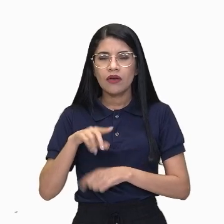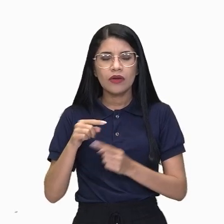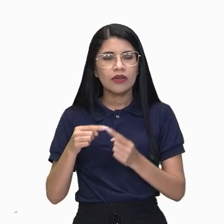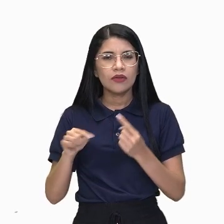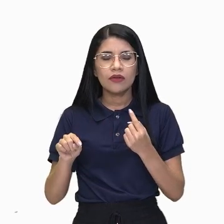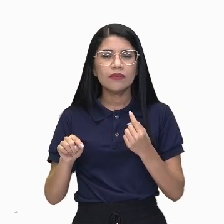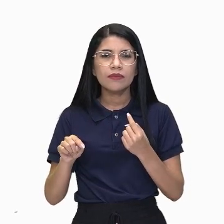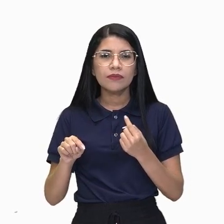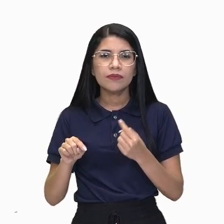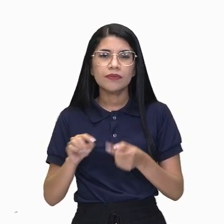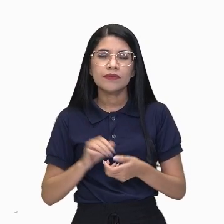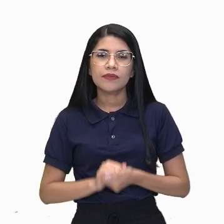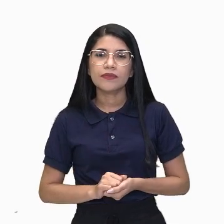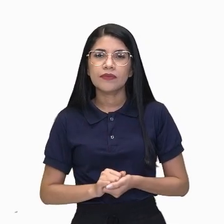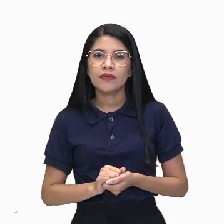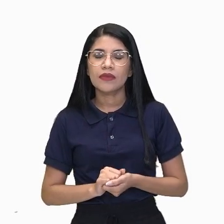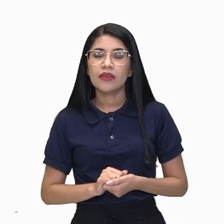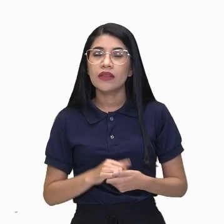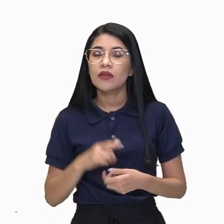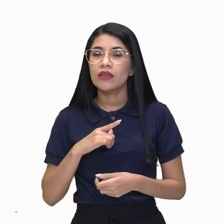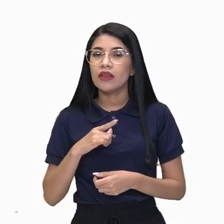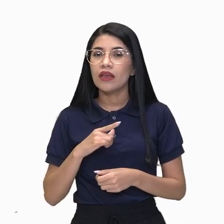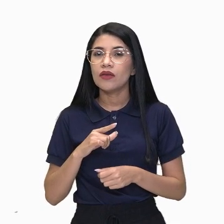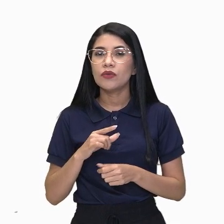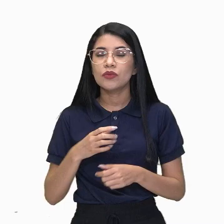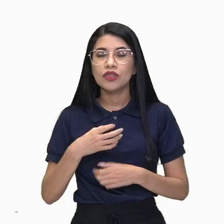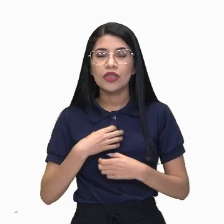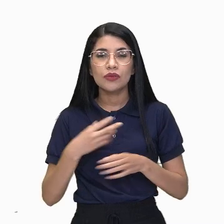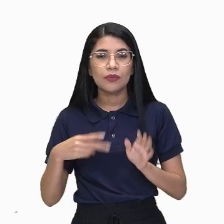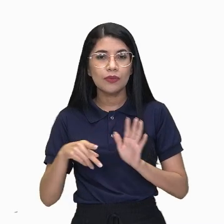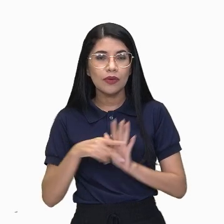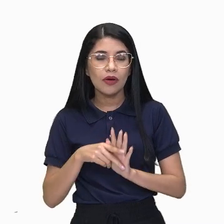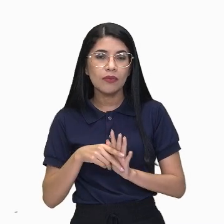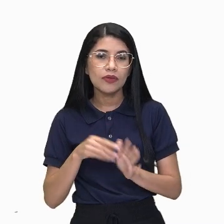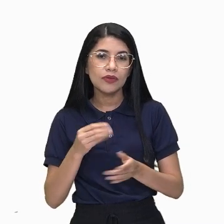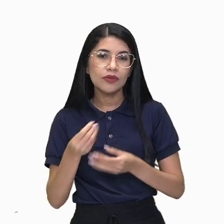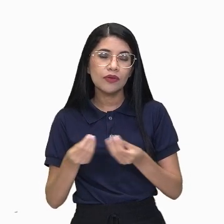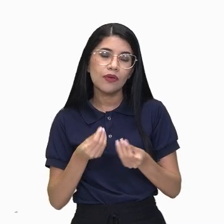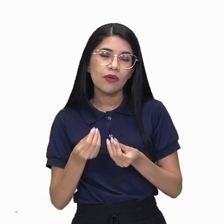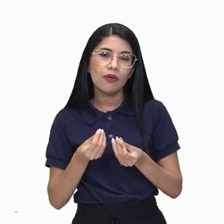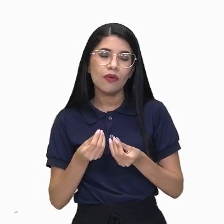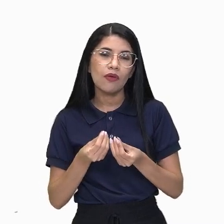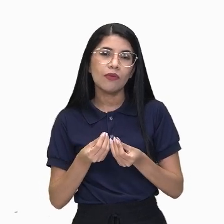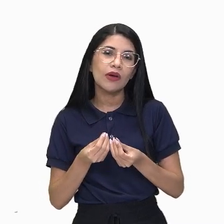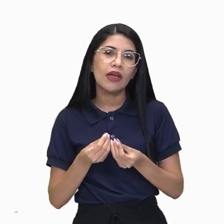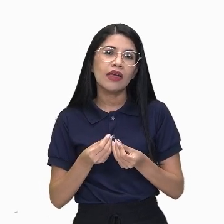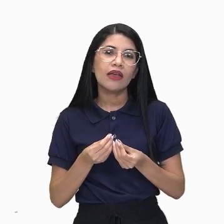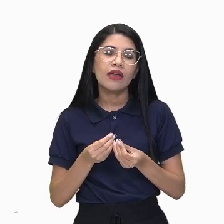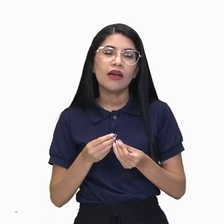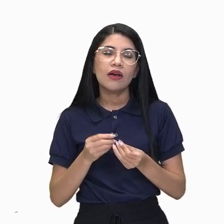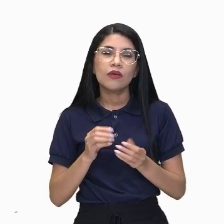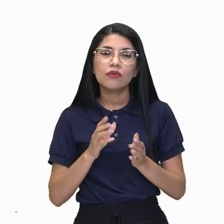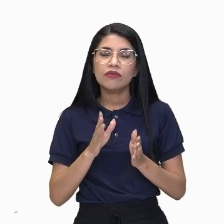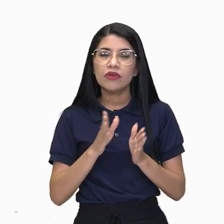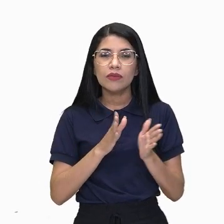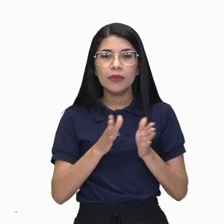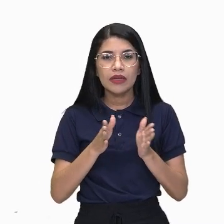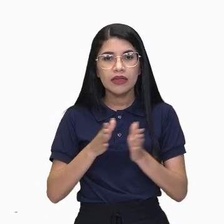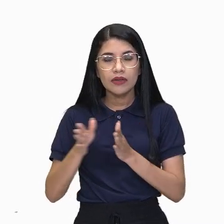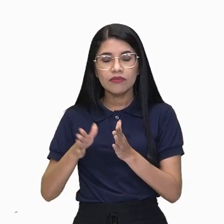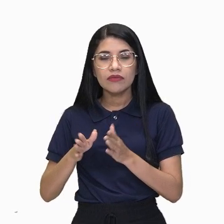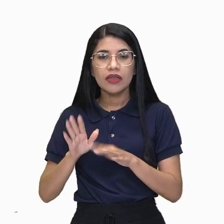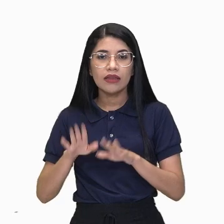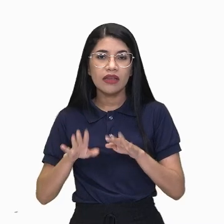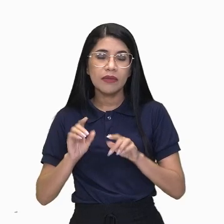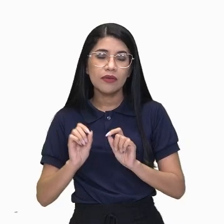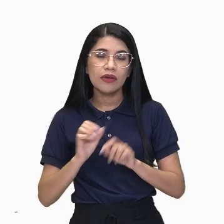que nós temos. Então, eles têm uma outra forma de lidar com o tempo, através dos ciclos da natureza,